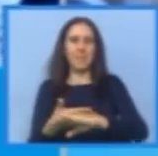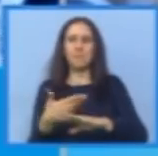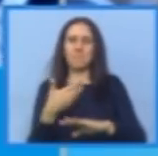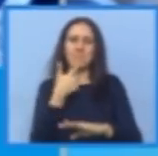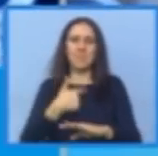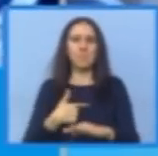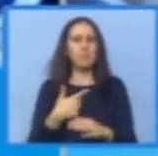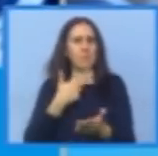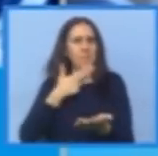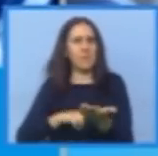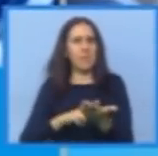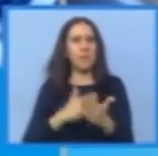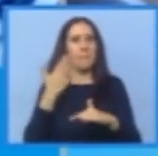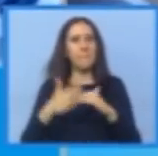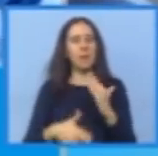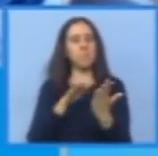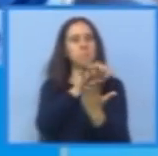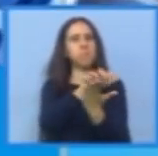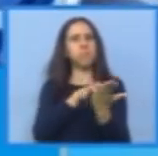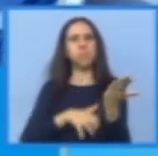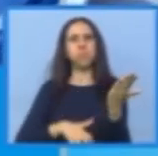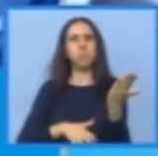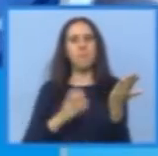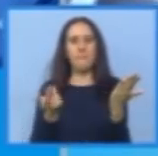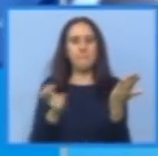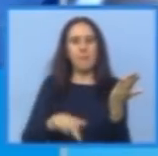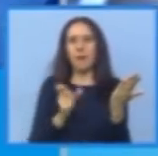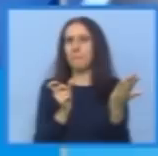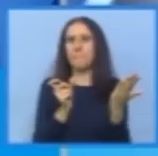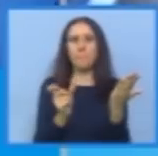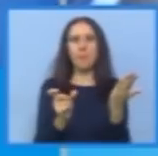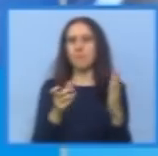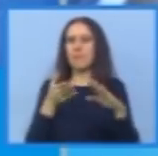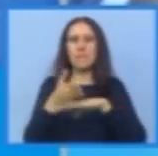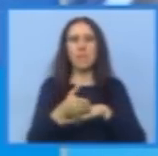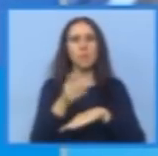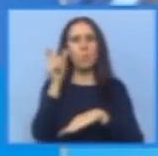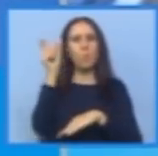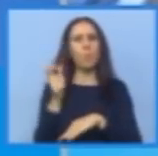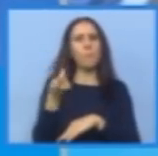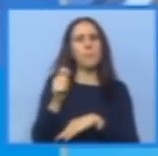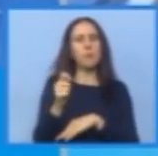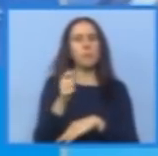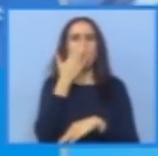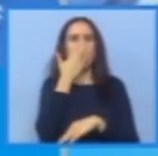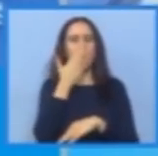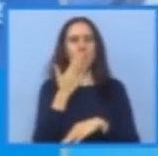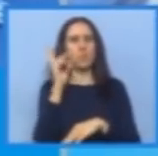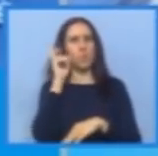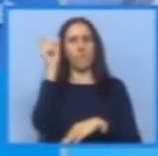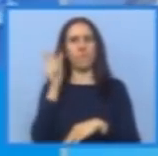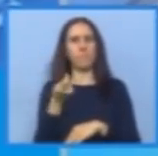verdade, que de repente está uma narrativa e salta lá uma palavra em discurso direto de Pedro. Há quem diga, até parece que conseguimos ouvir